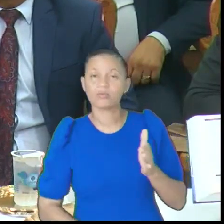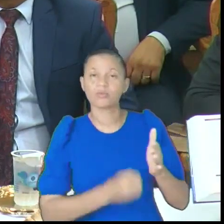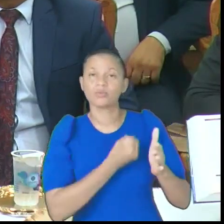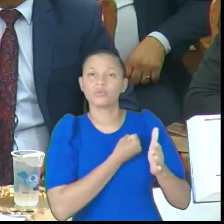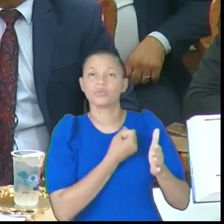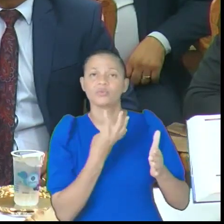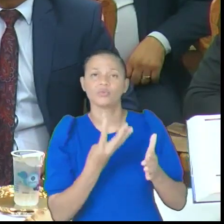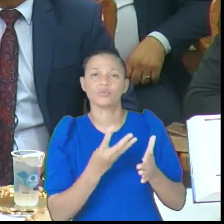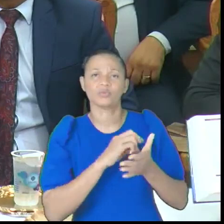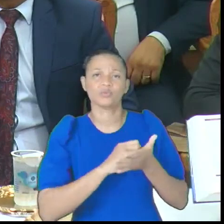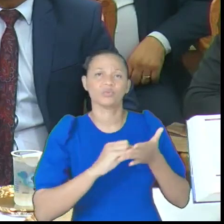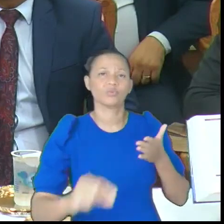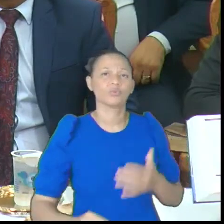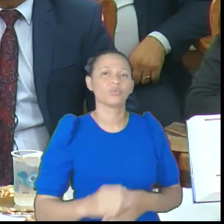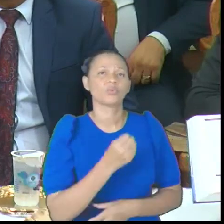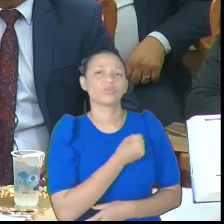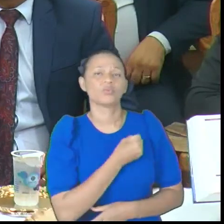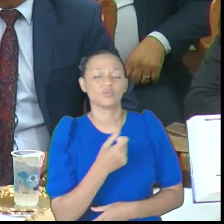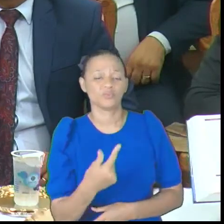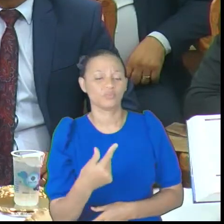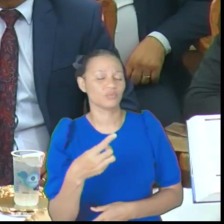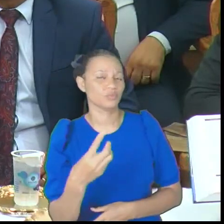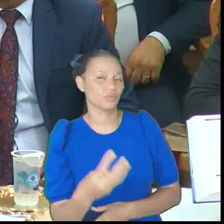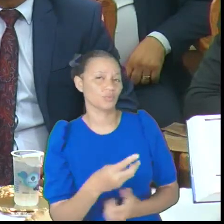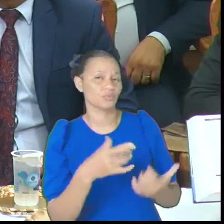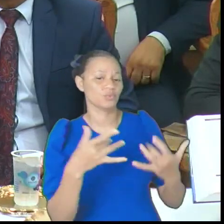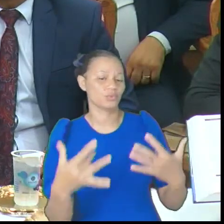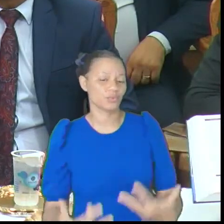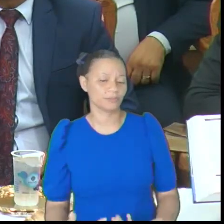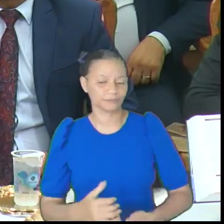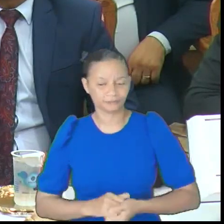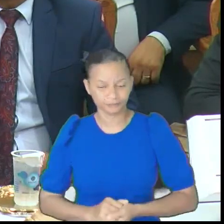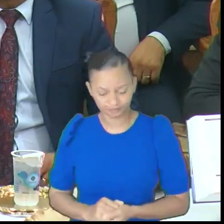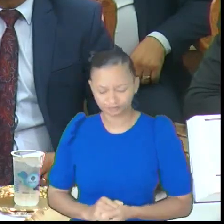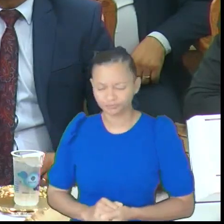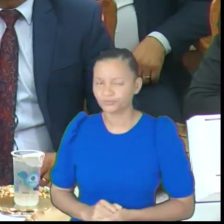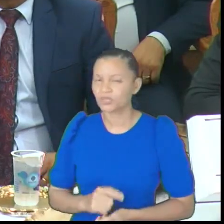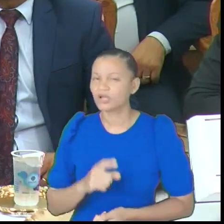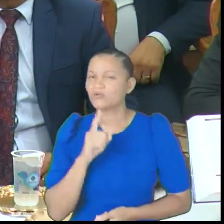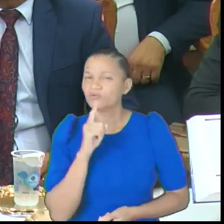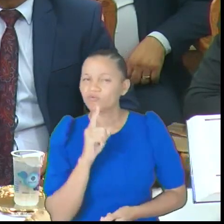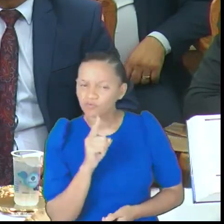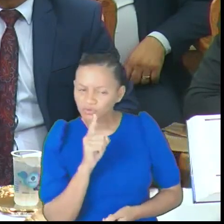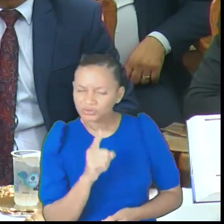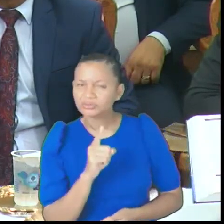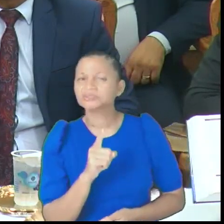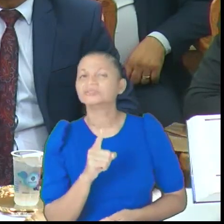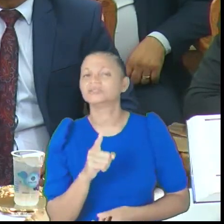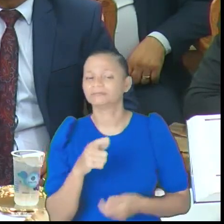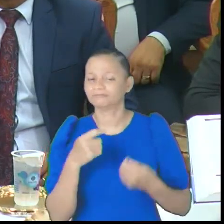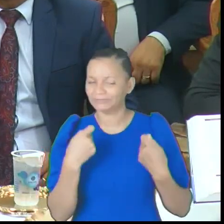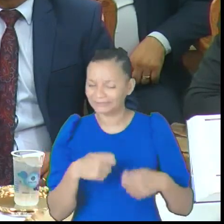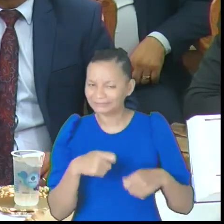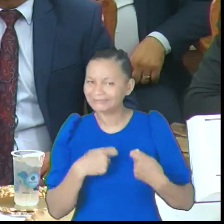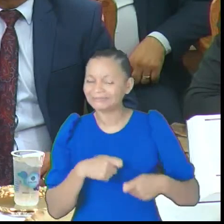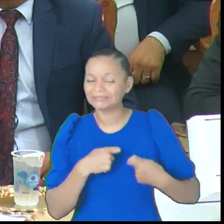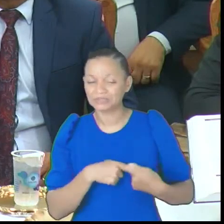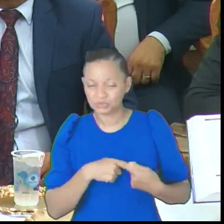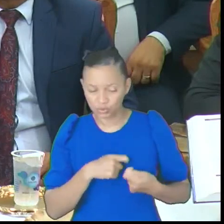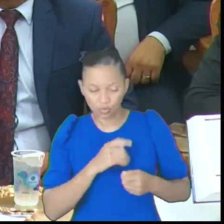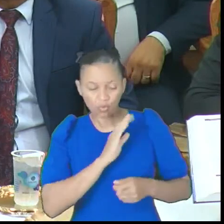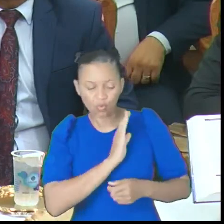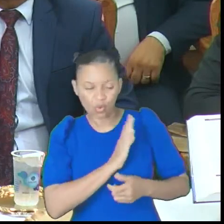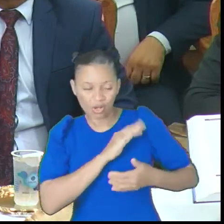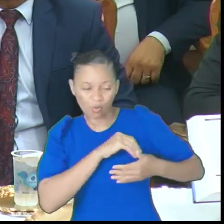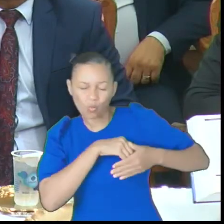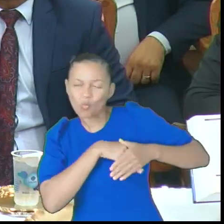4, lá pelo versículo de número 23, dizendo: guarda o teu coração,